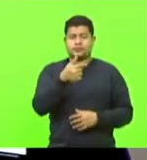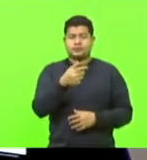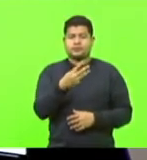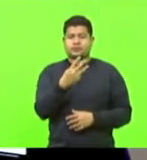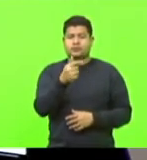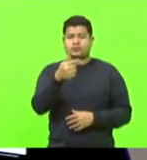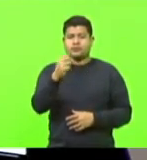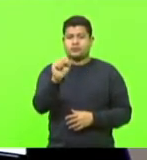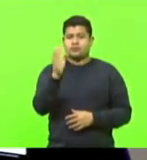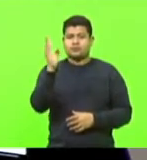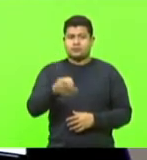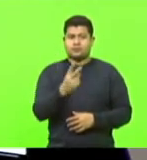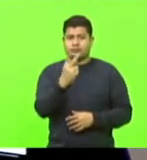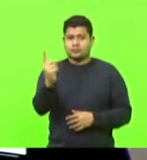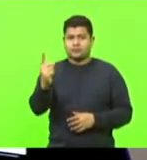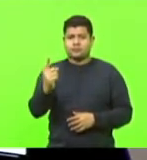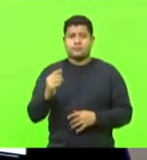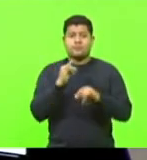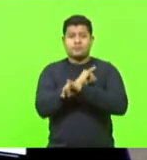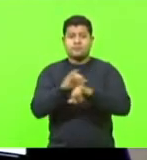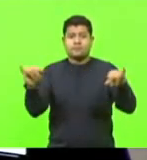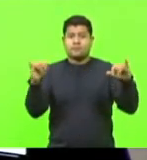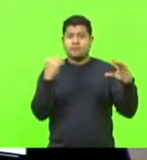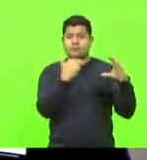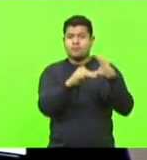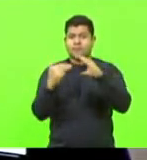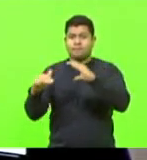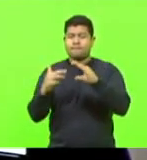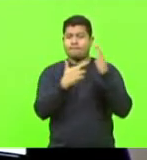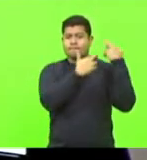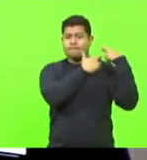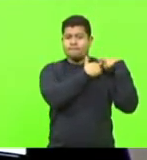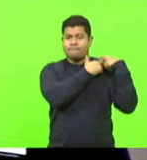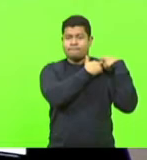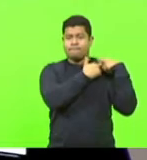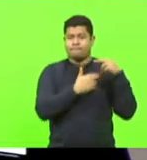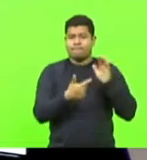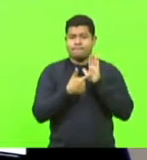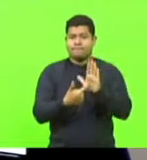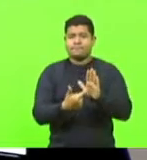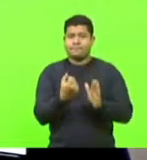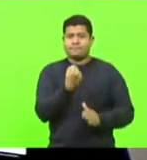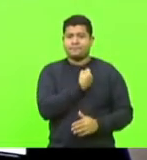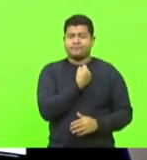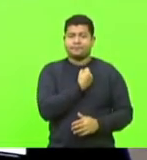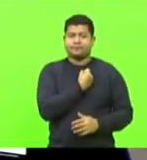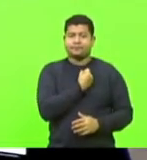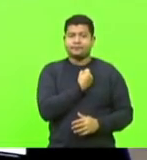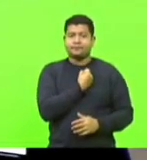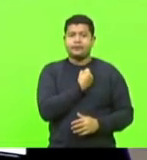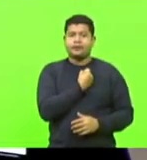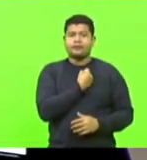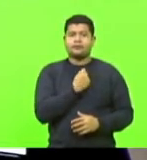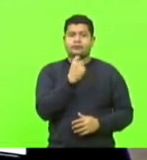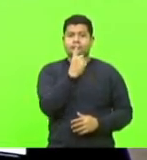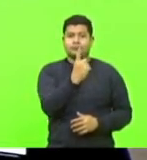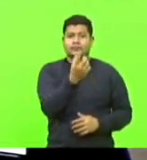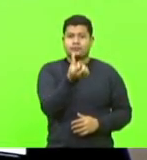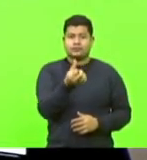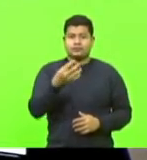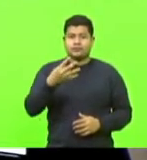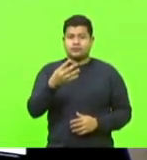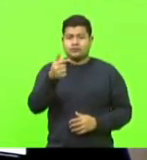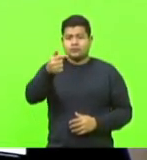1370/1378/2021, e comunicou que encaminhará aos destinatários as indicações números